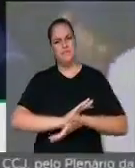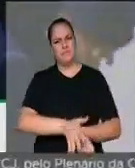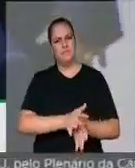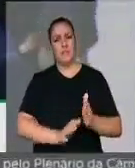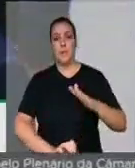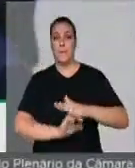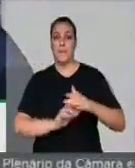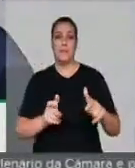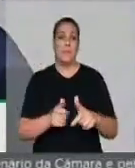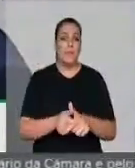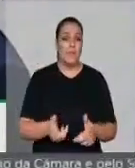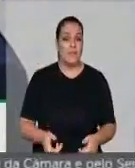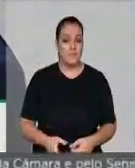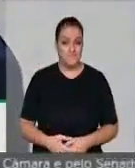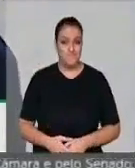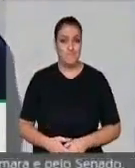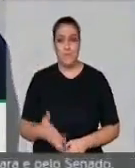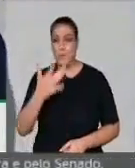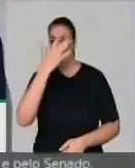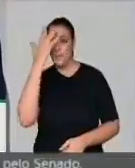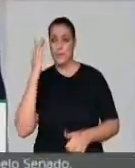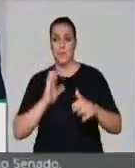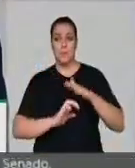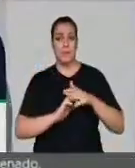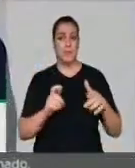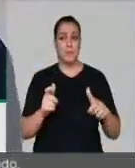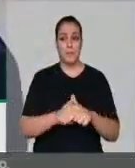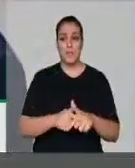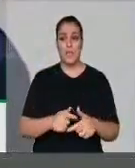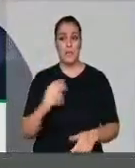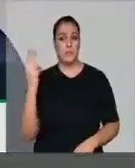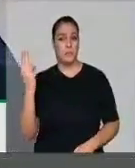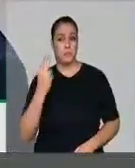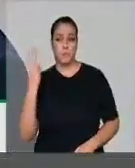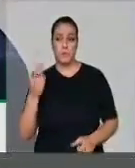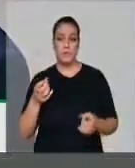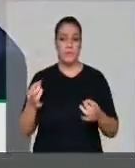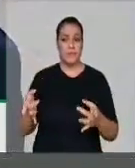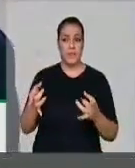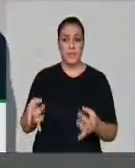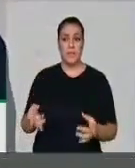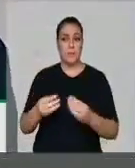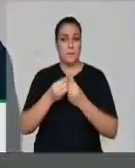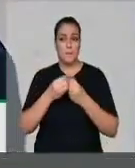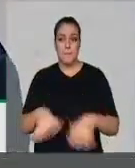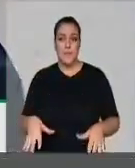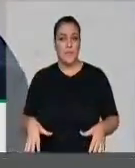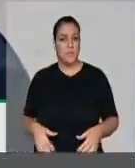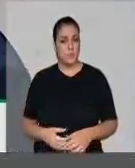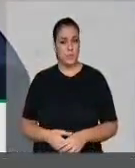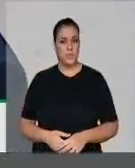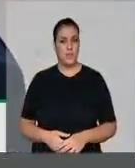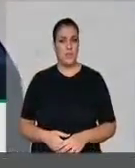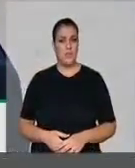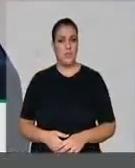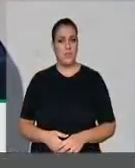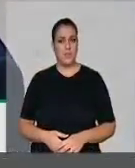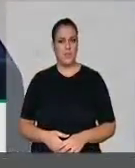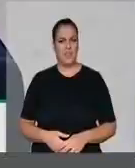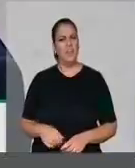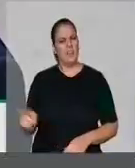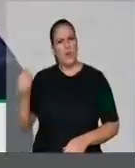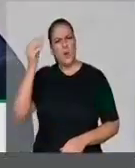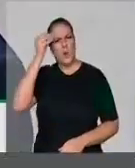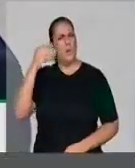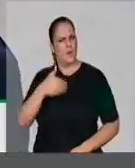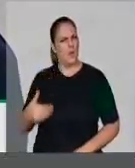estão obrigando os pequenos fornecedores a manter o preço congelado, tendo prejuízo, assumindo a culpa que é do governo,